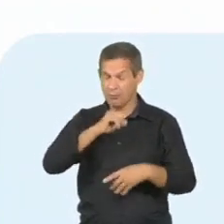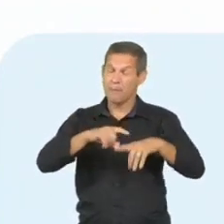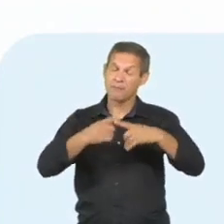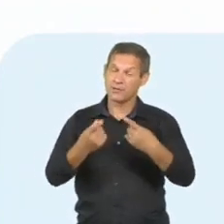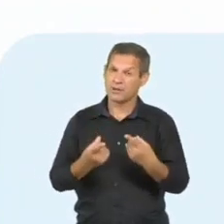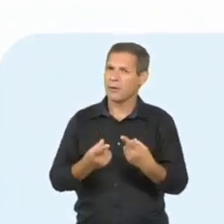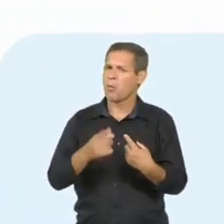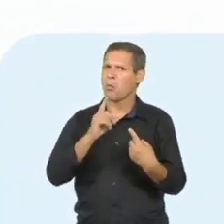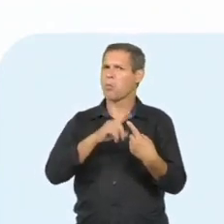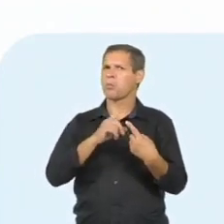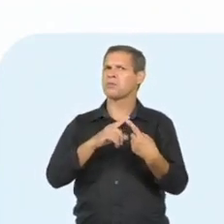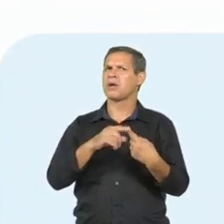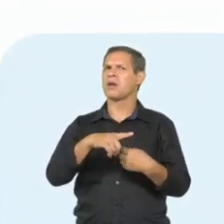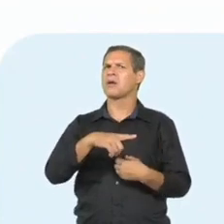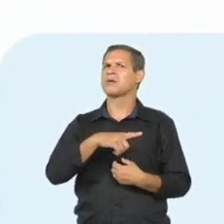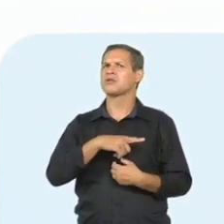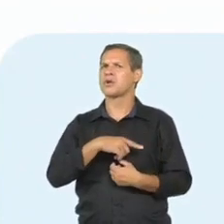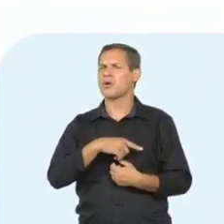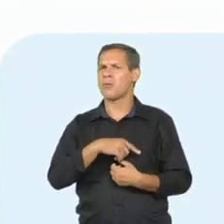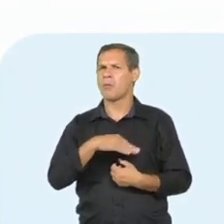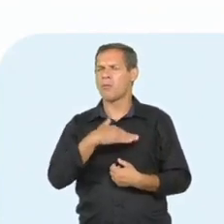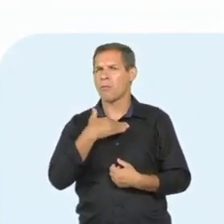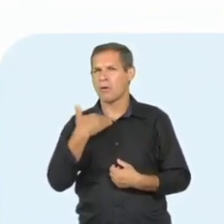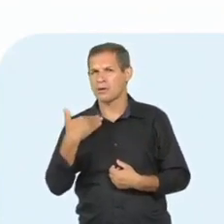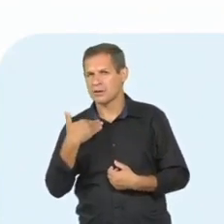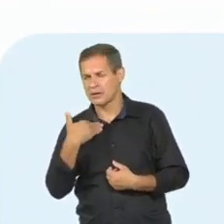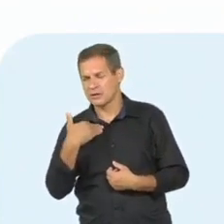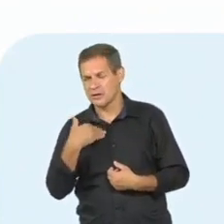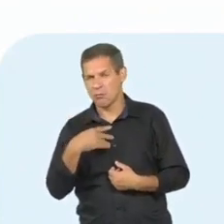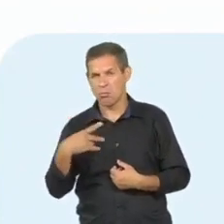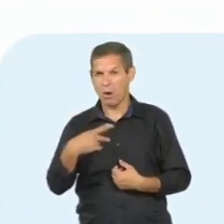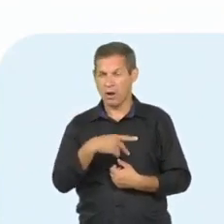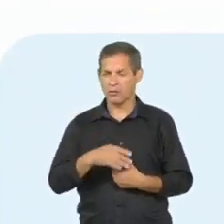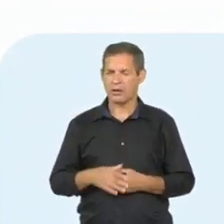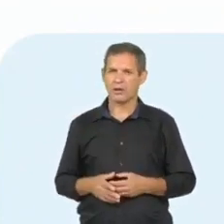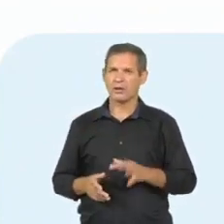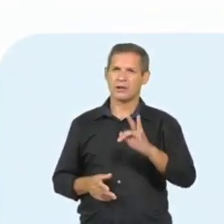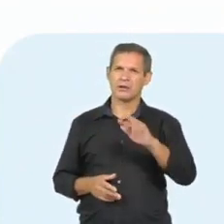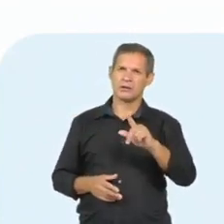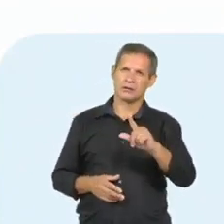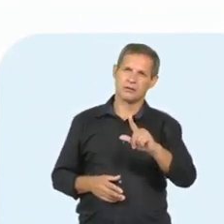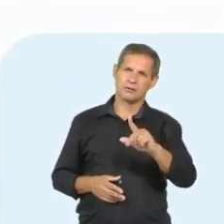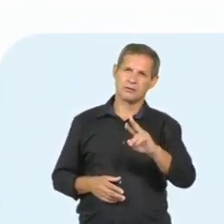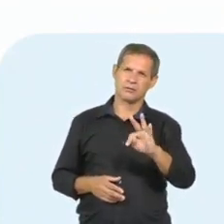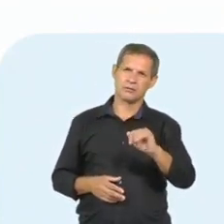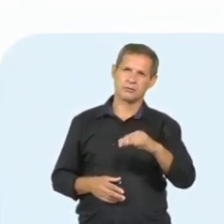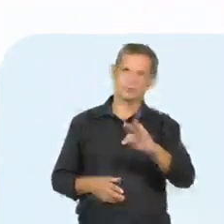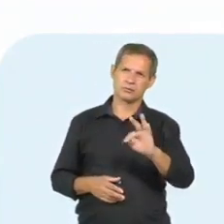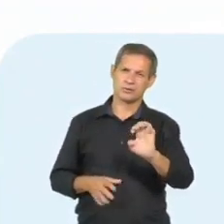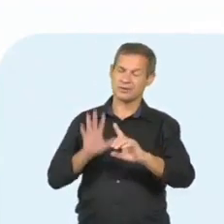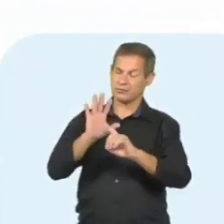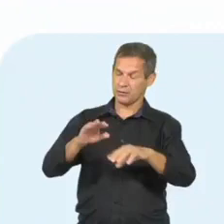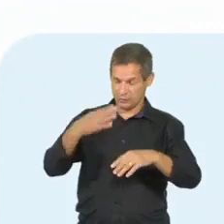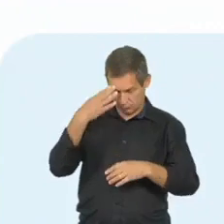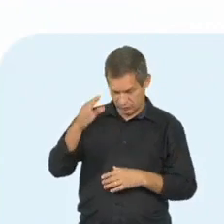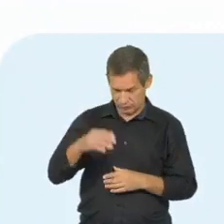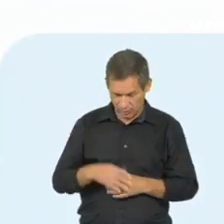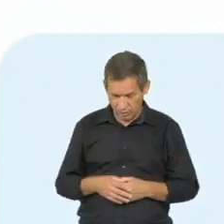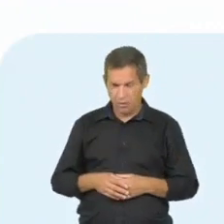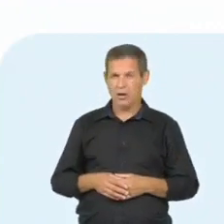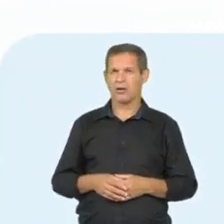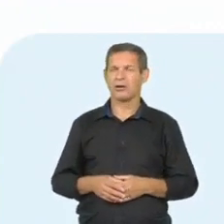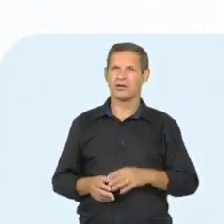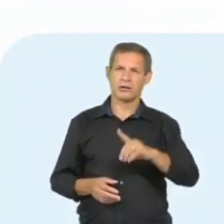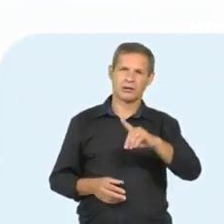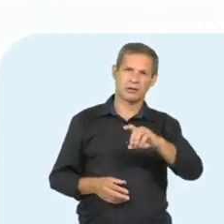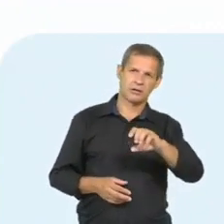Bom, primeiro tinha uma mortalidade elevada e flutuante, porque ela era decorrente principalmente da